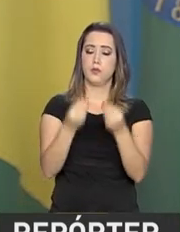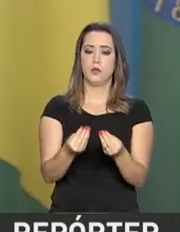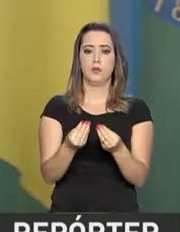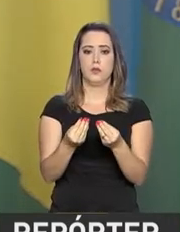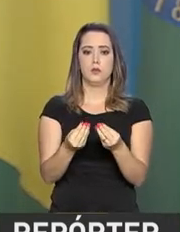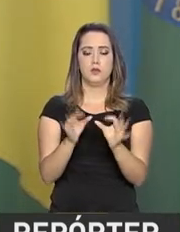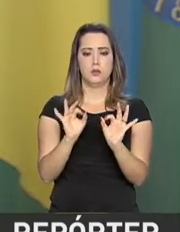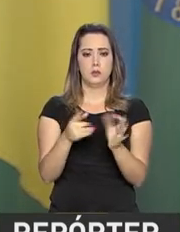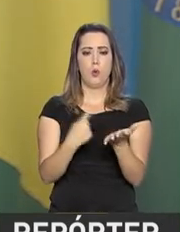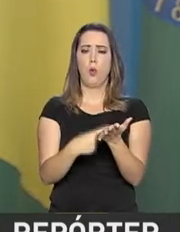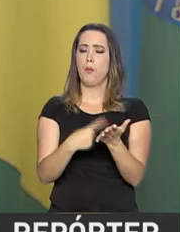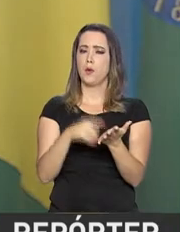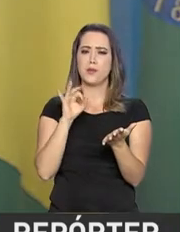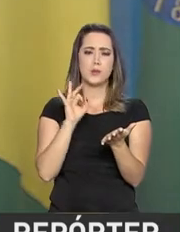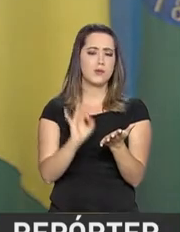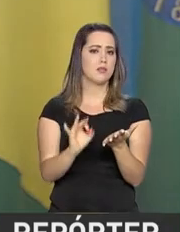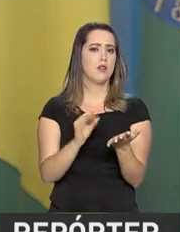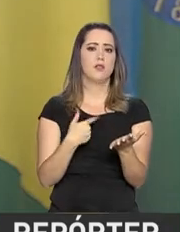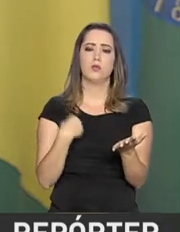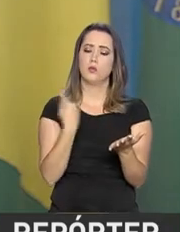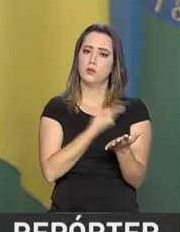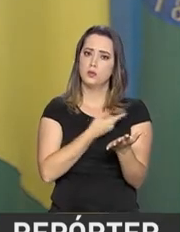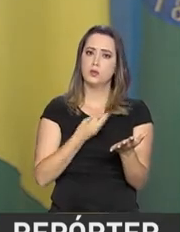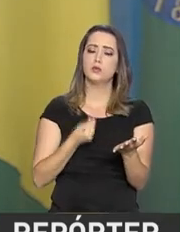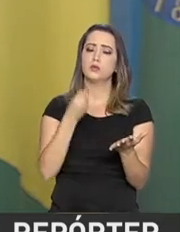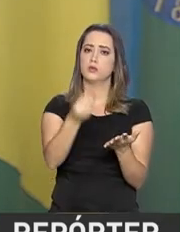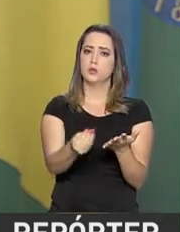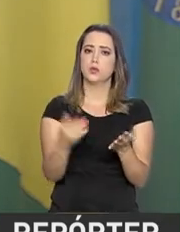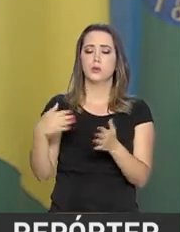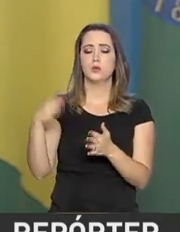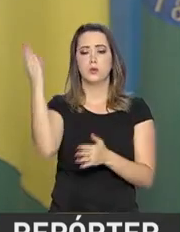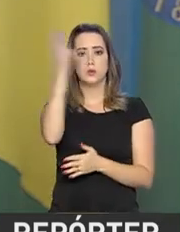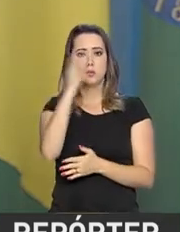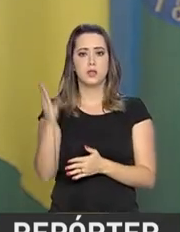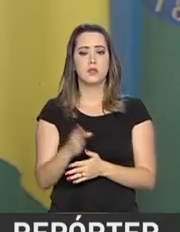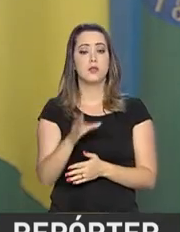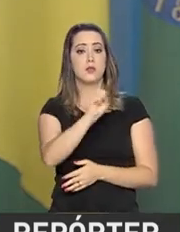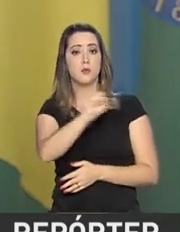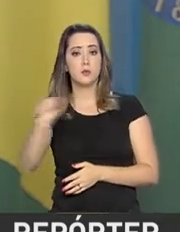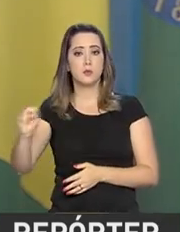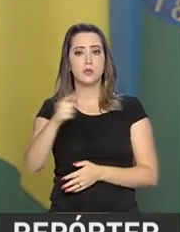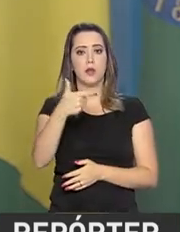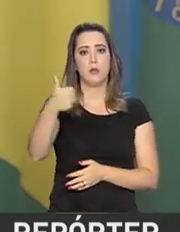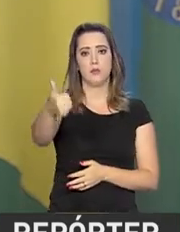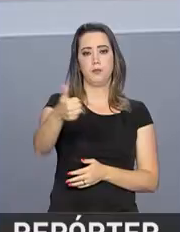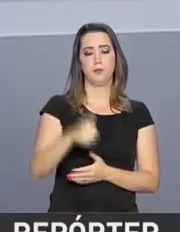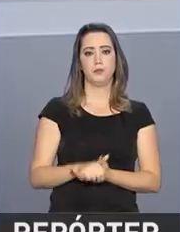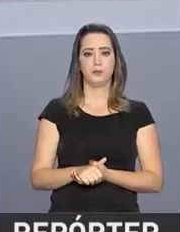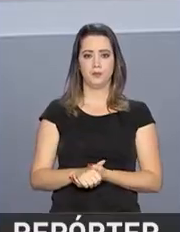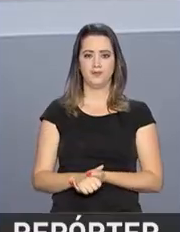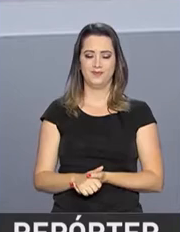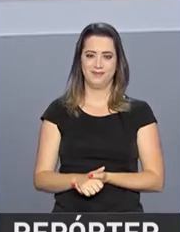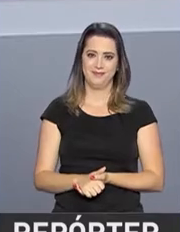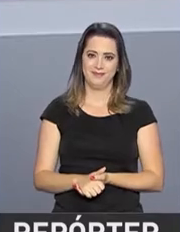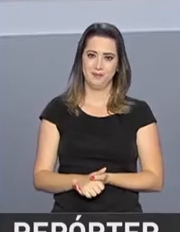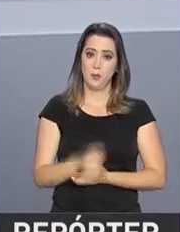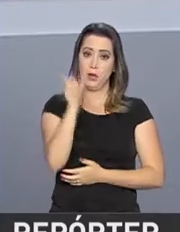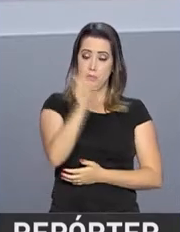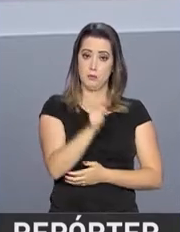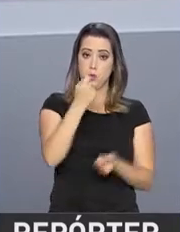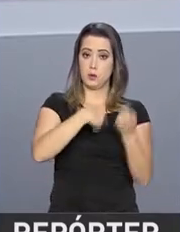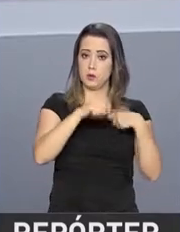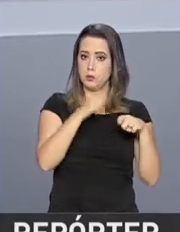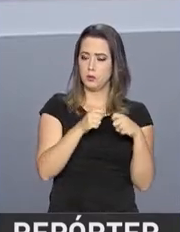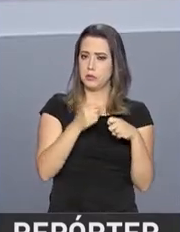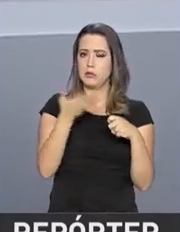uma conciliação definitiva, ou seja, estamos trazendo o Brasil para o século XXI. Os poupadores